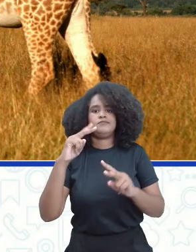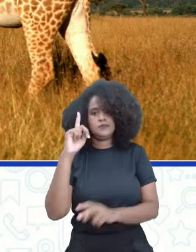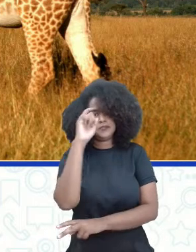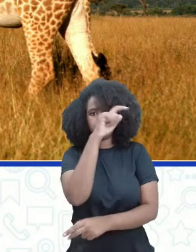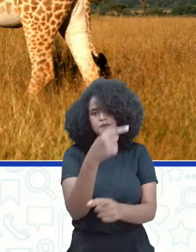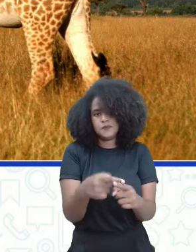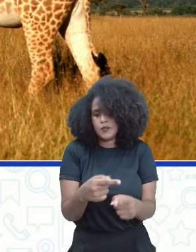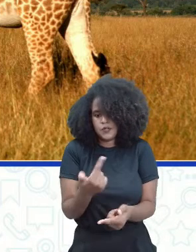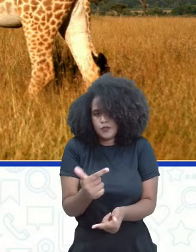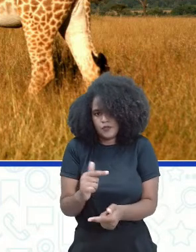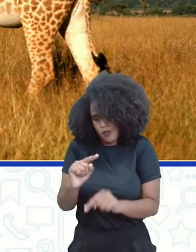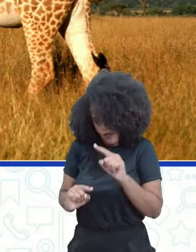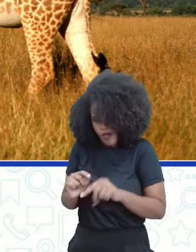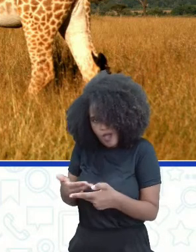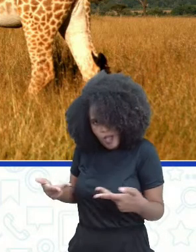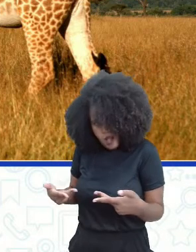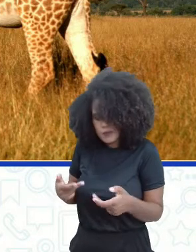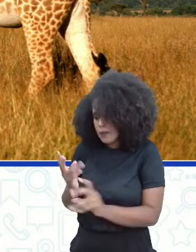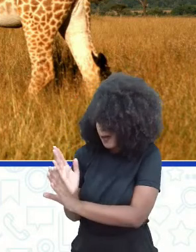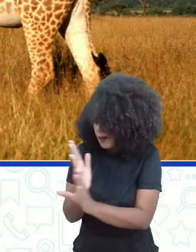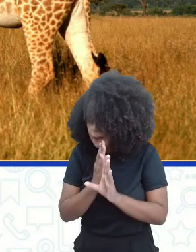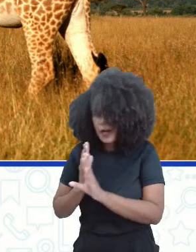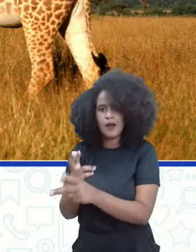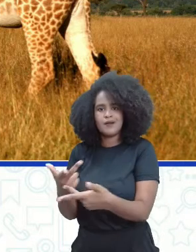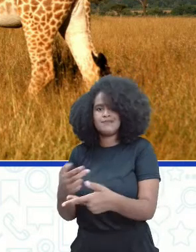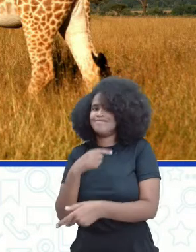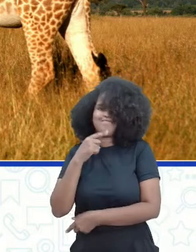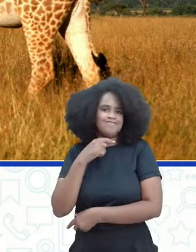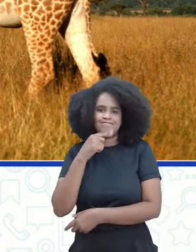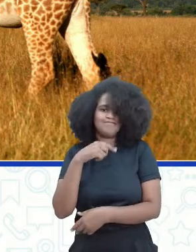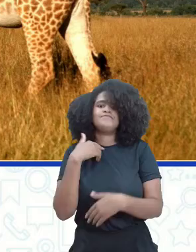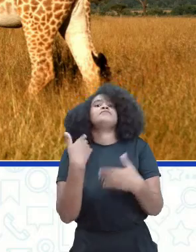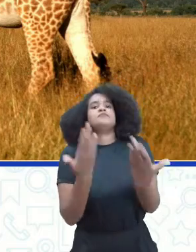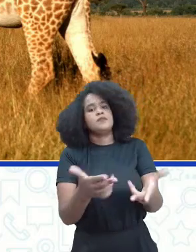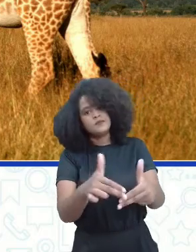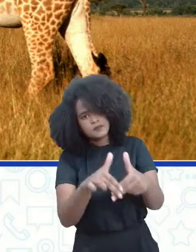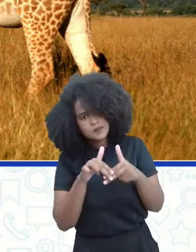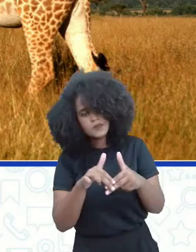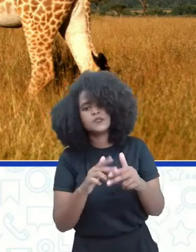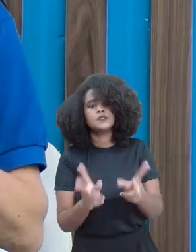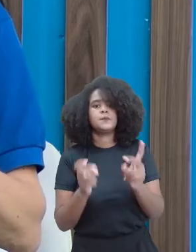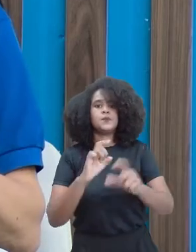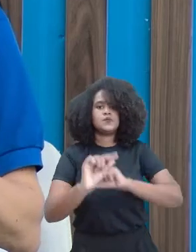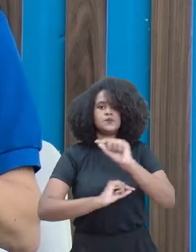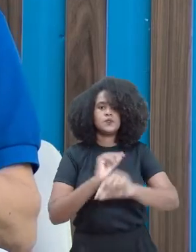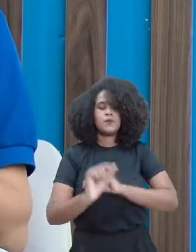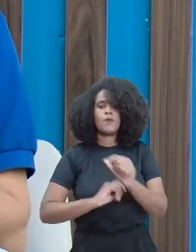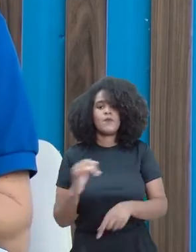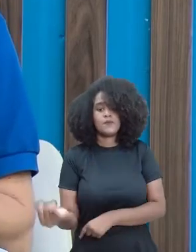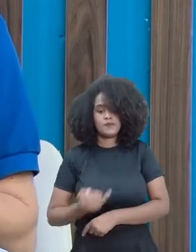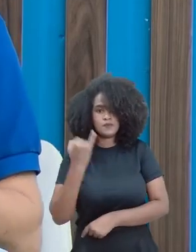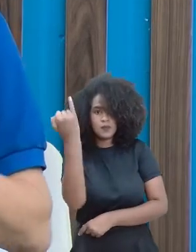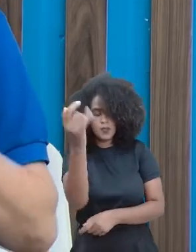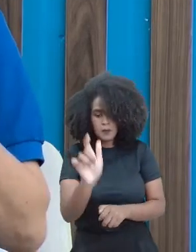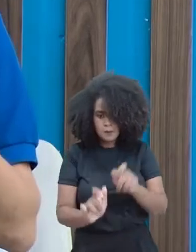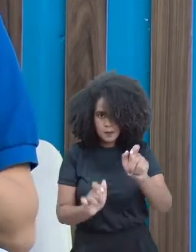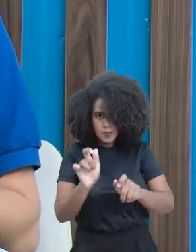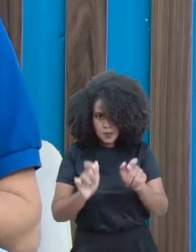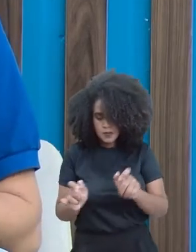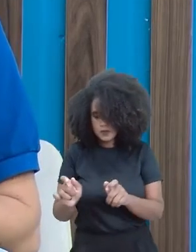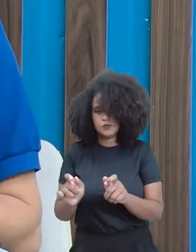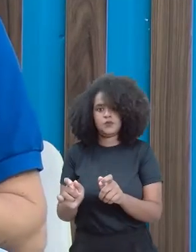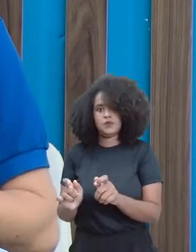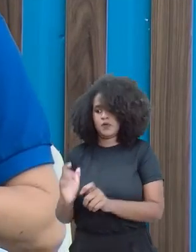nem equipamentos para se descobrir isso, não é, professora? Então, nós vimos que é importante que o cientista,